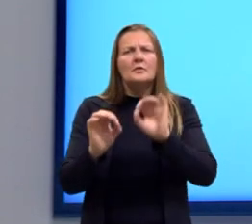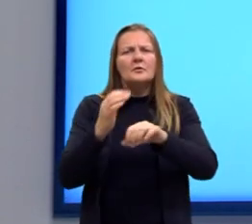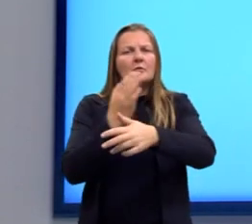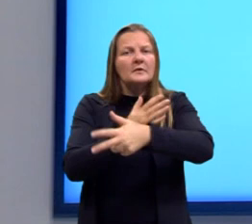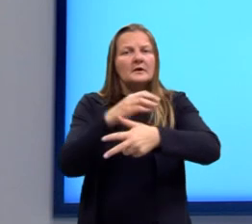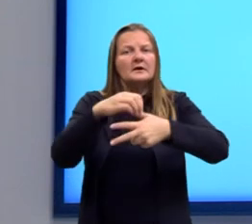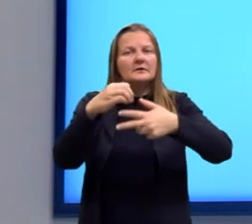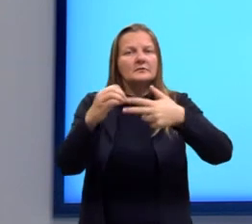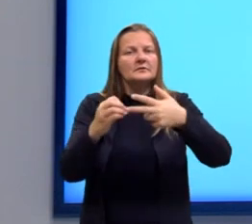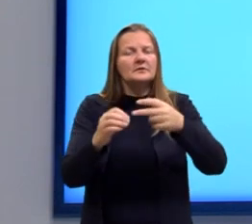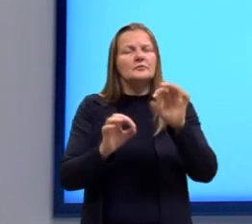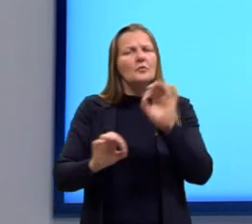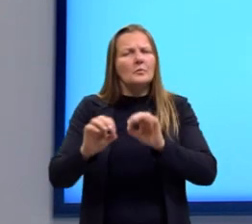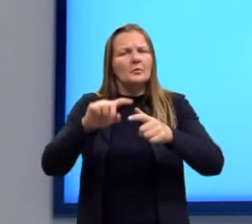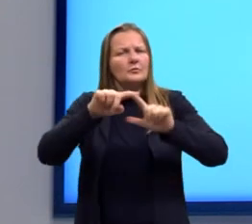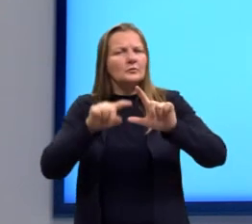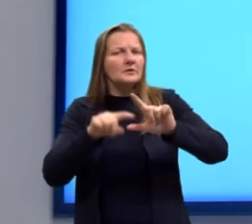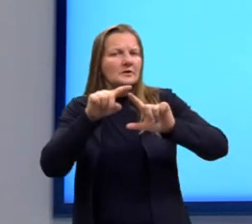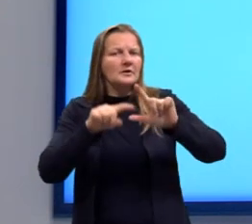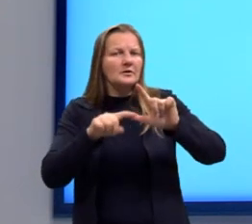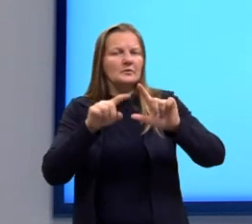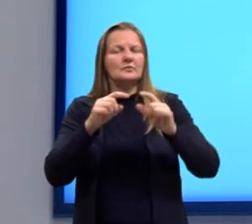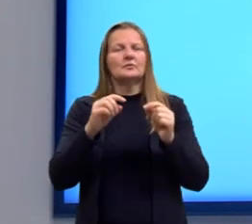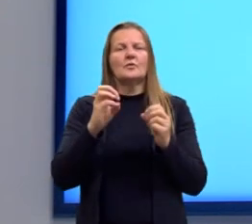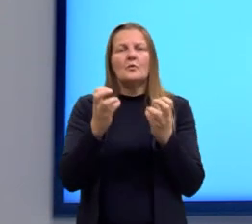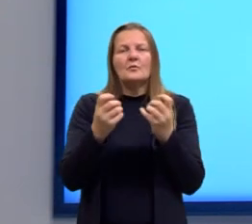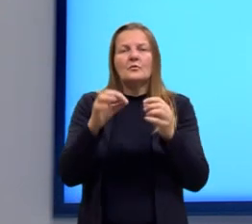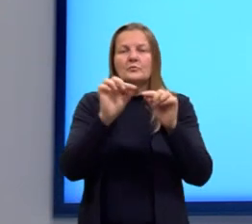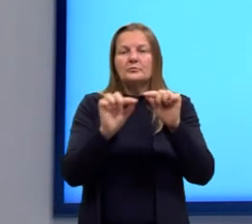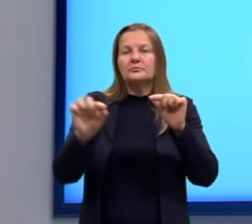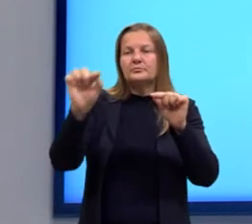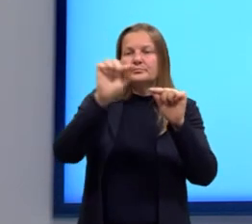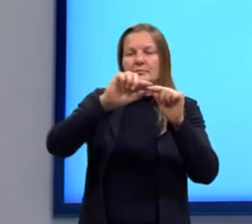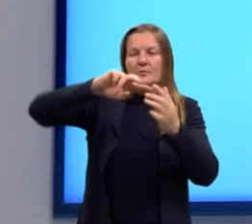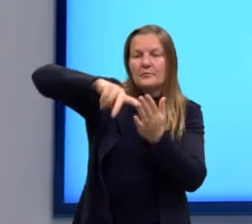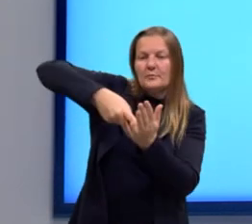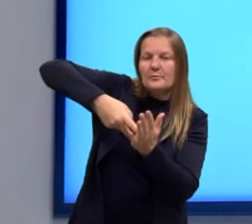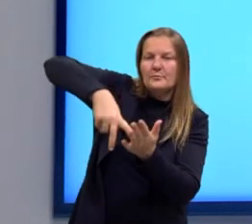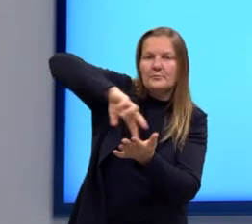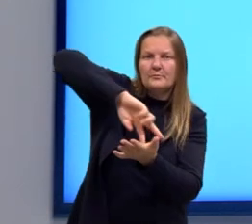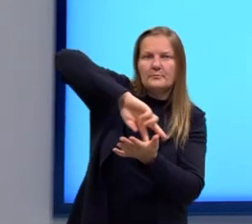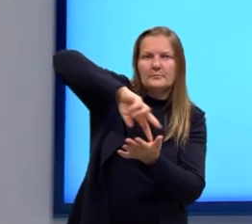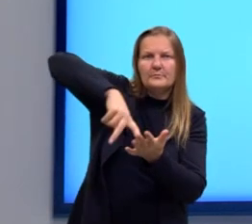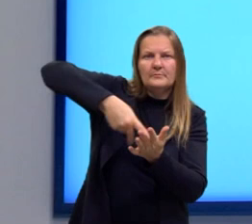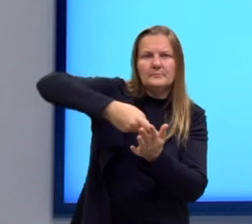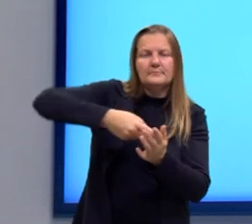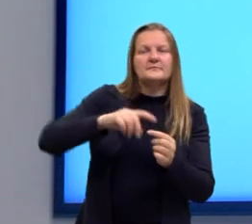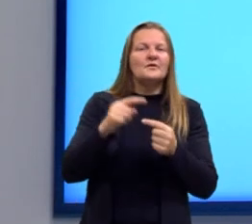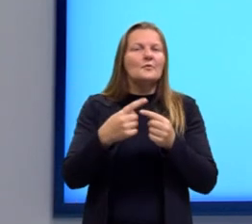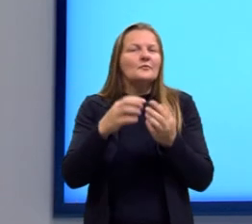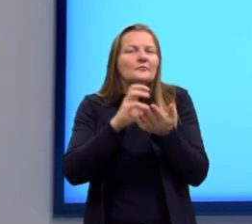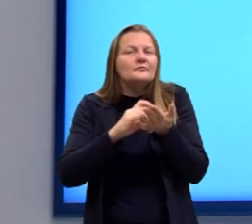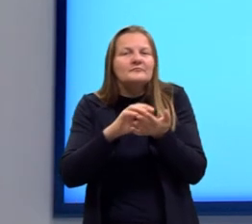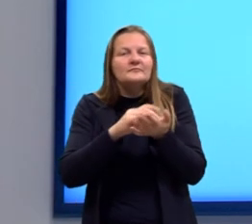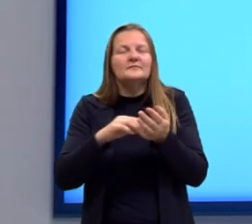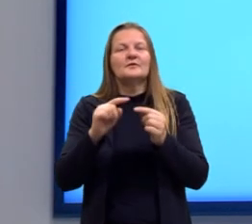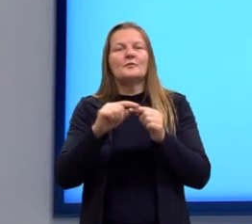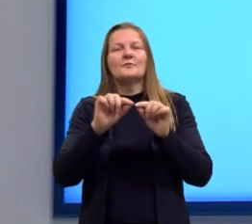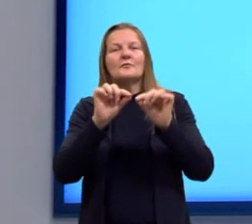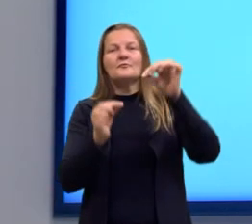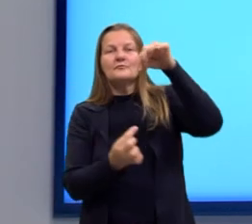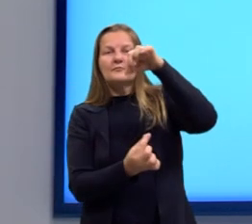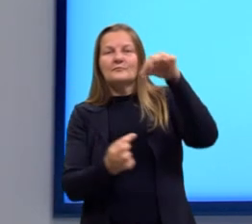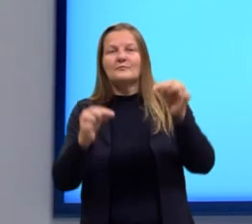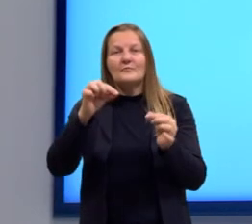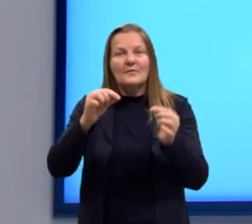pouco com a questão dos ângulos da circunferência né localizar ali os ângulos amplitude